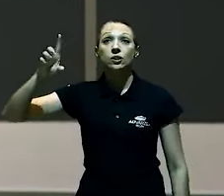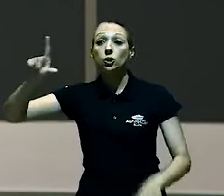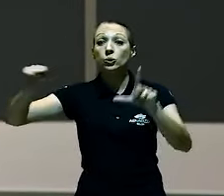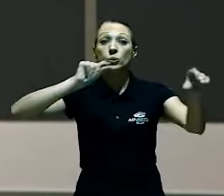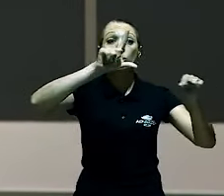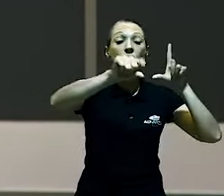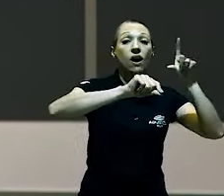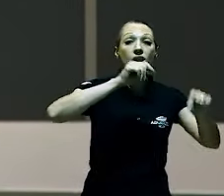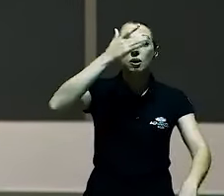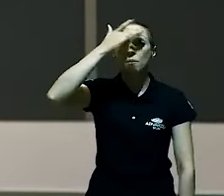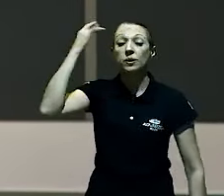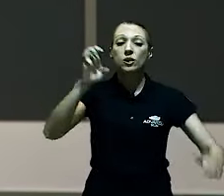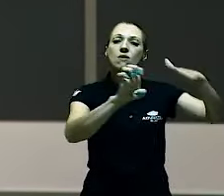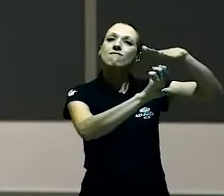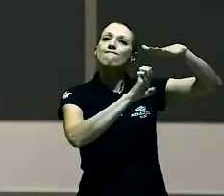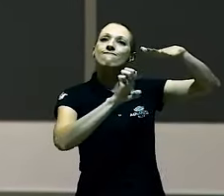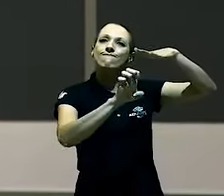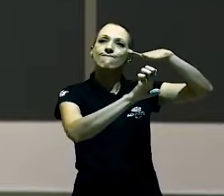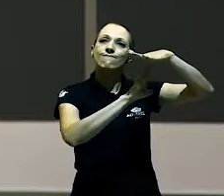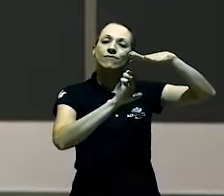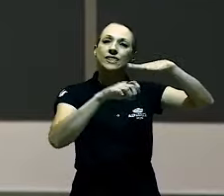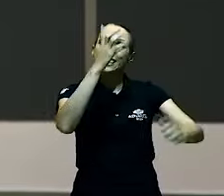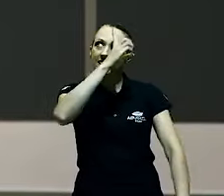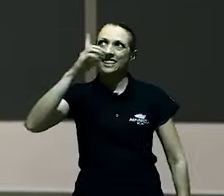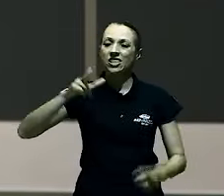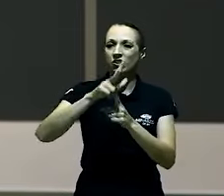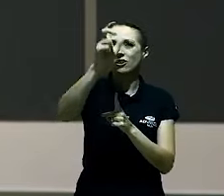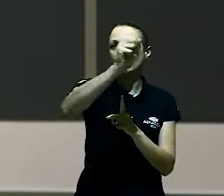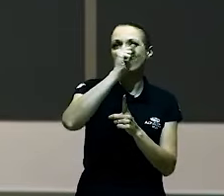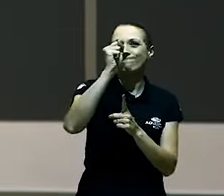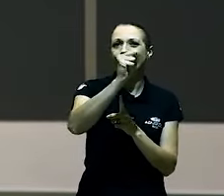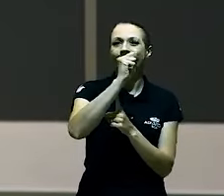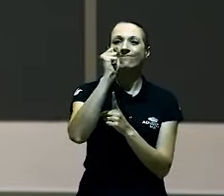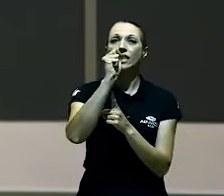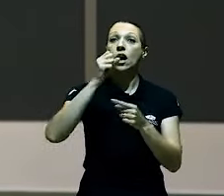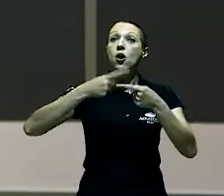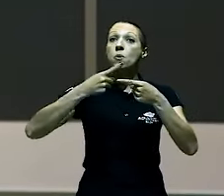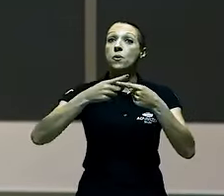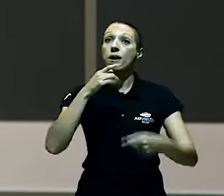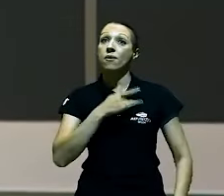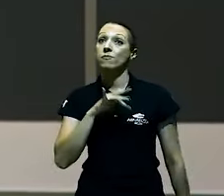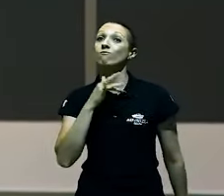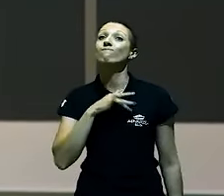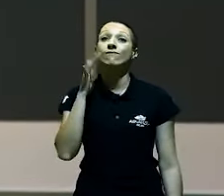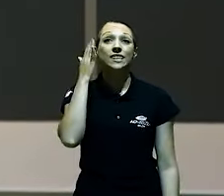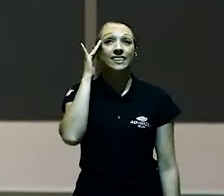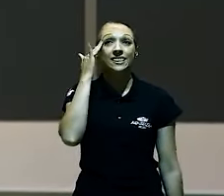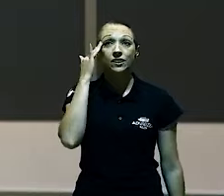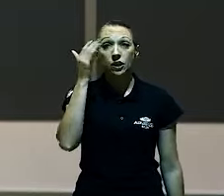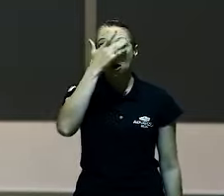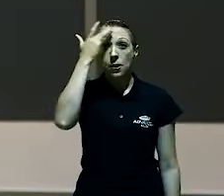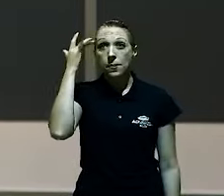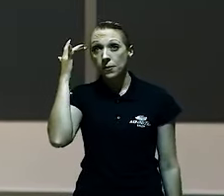empresários e eles estão aqui porque Deus venceu, porque foram vencidos por Deus. Há obreiros e obreiras, ministros e ministras que estão aqui